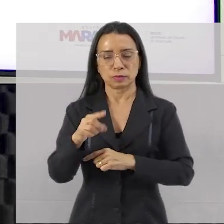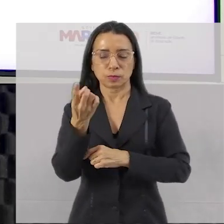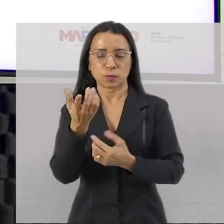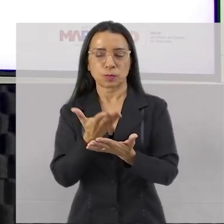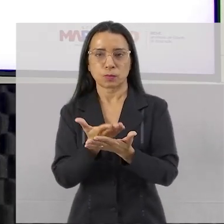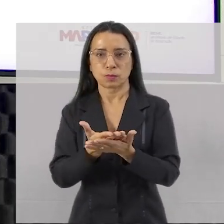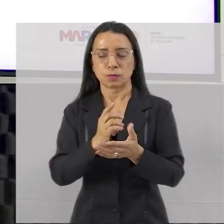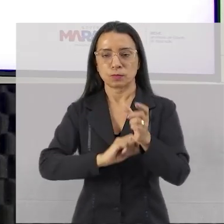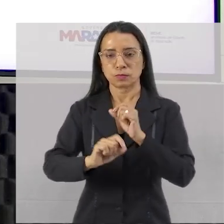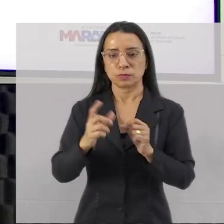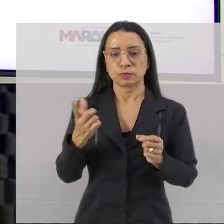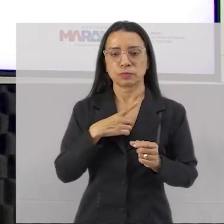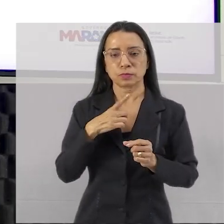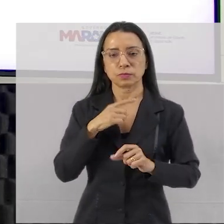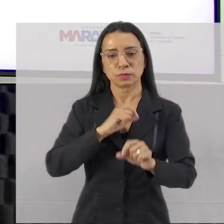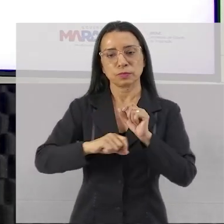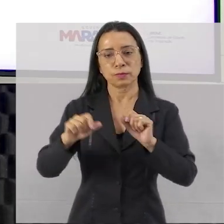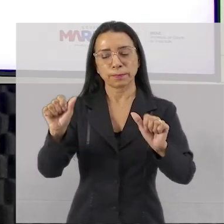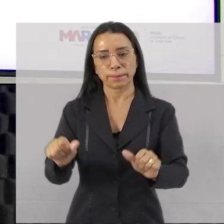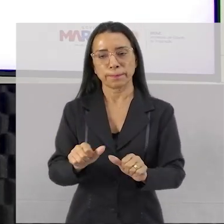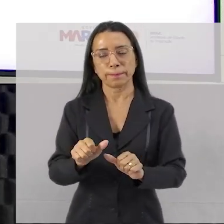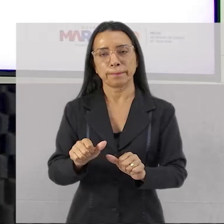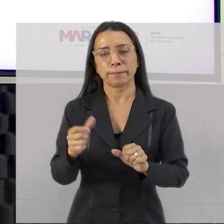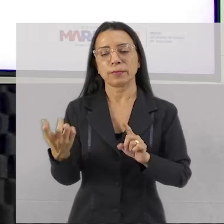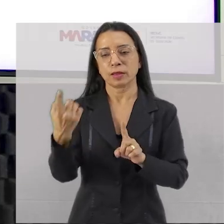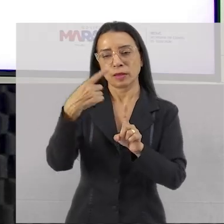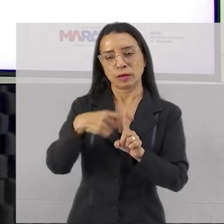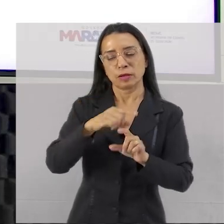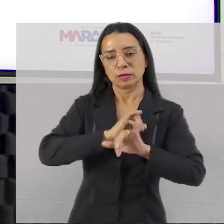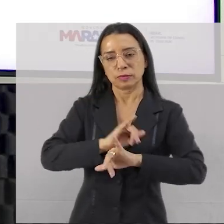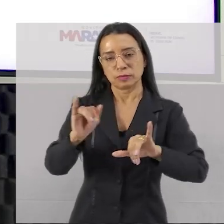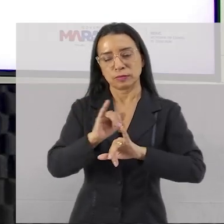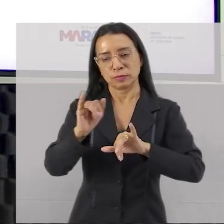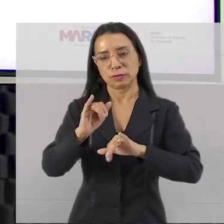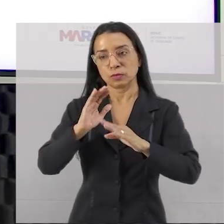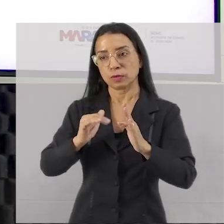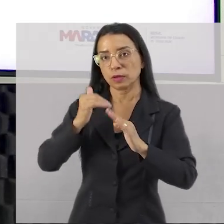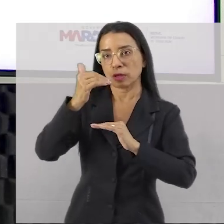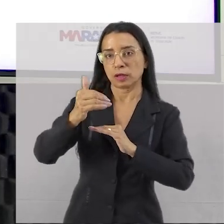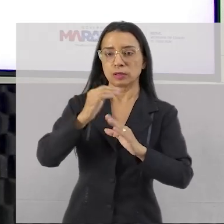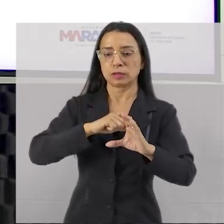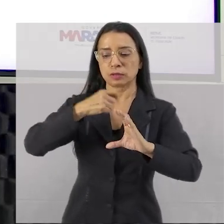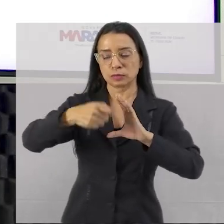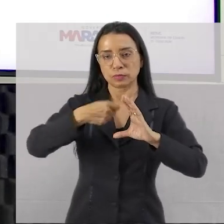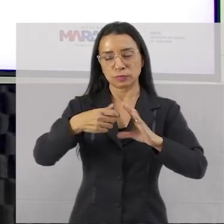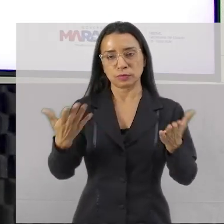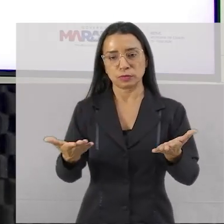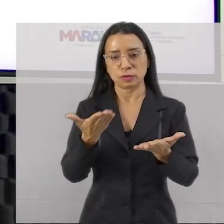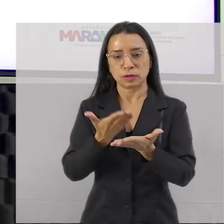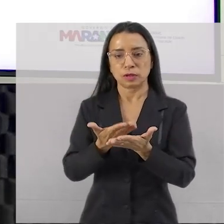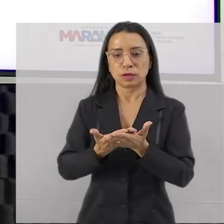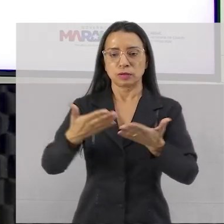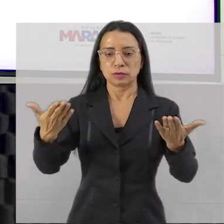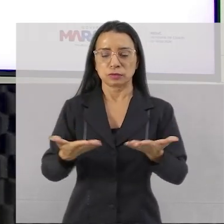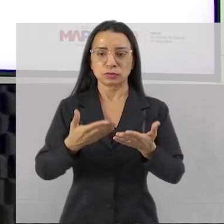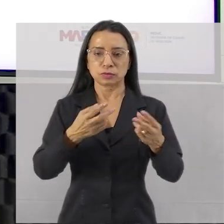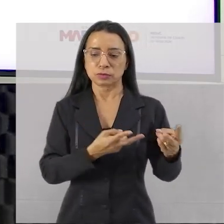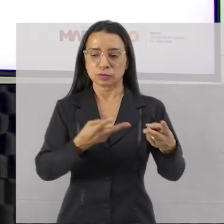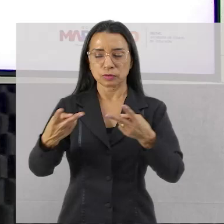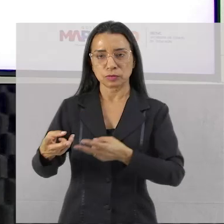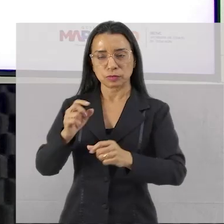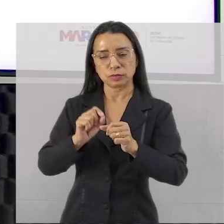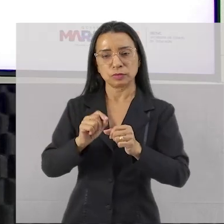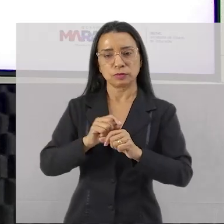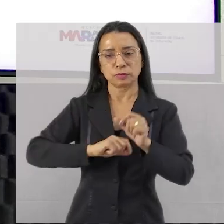pós-aula, tá? Ter ali mais informações que vão além do vídeo, beleza? Na aula de hoje, eu te convido